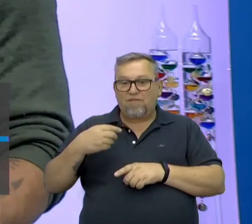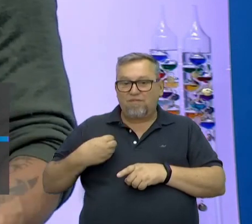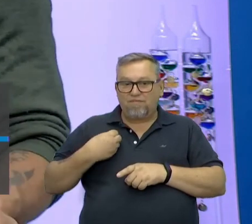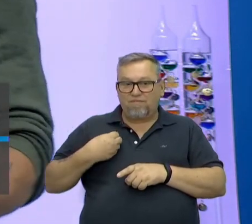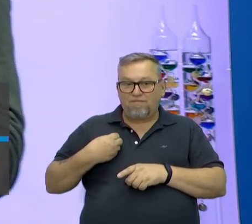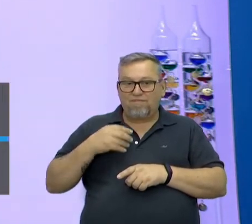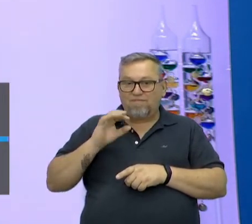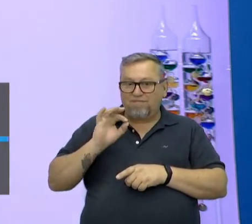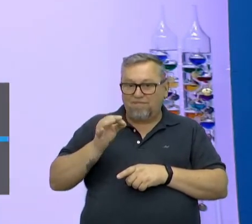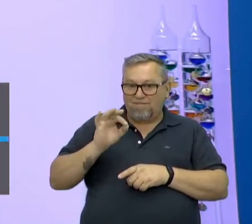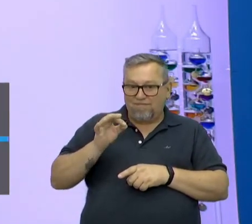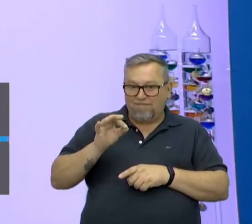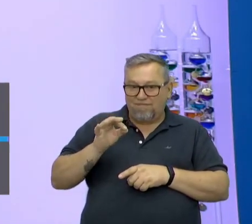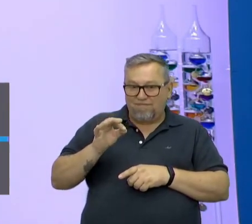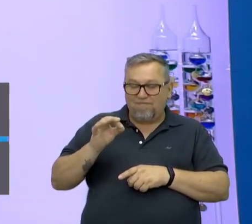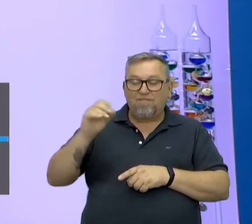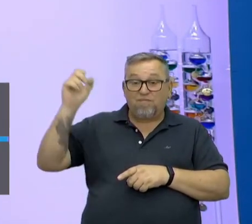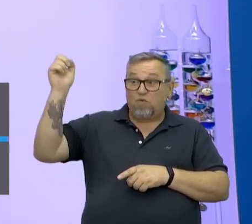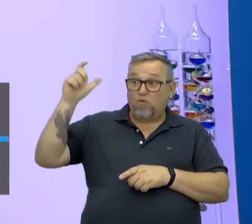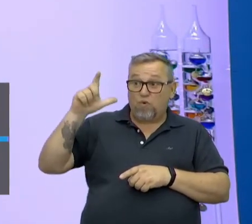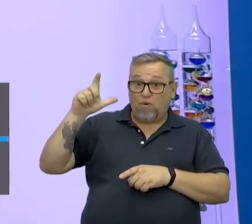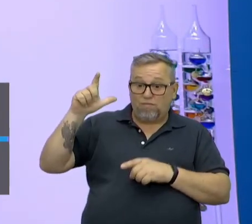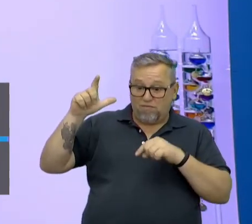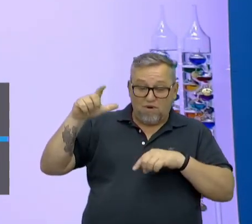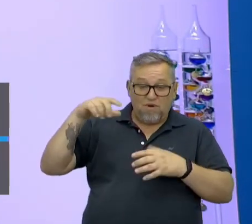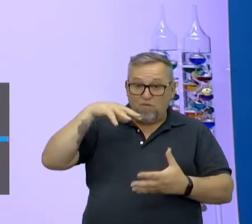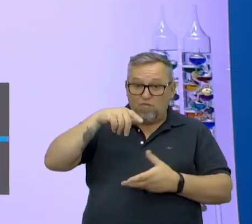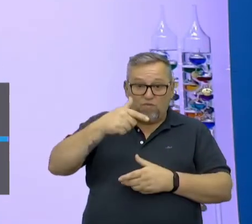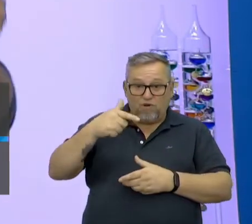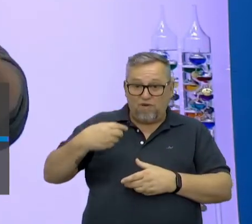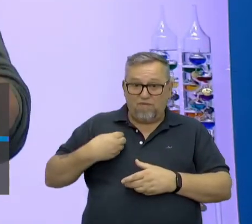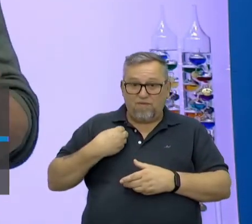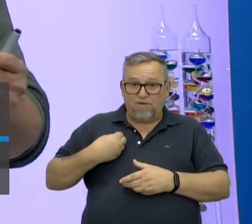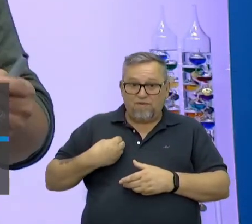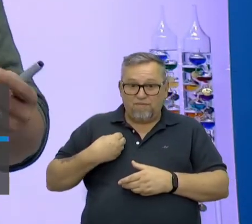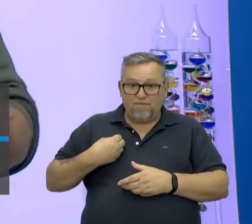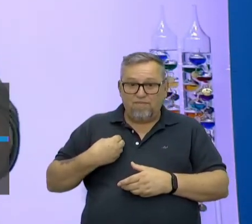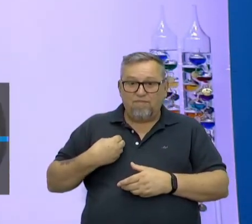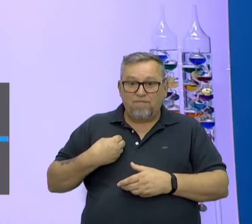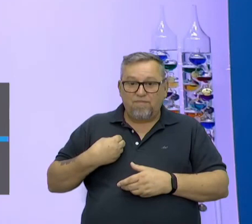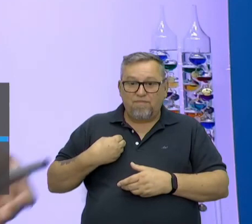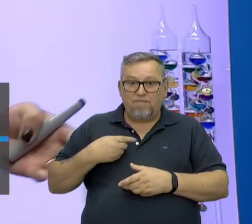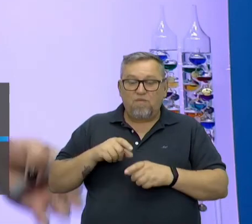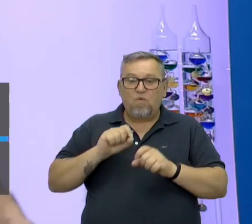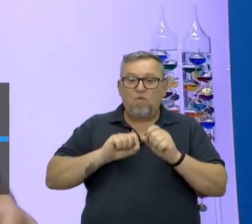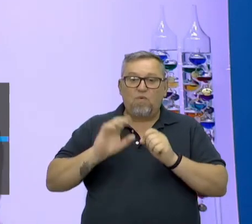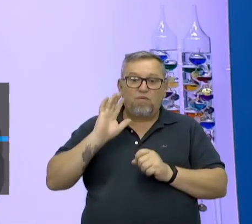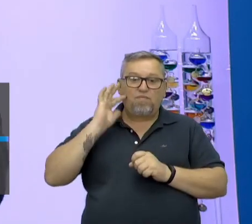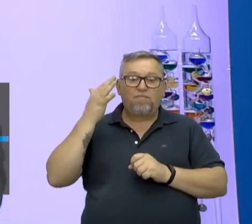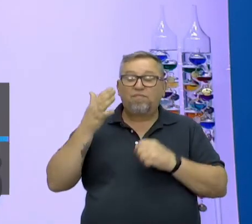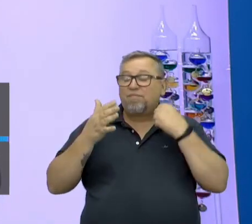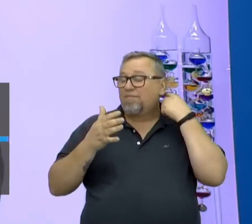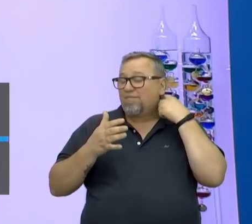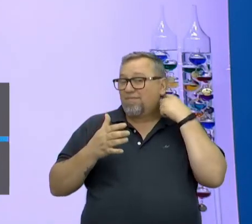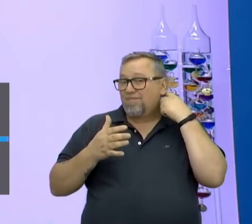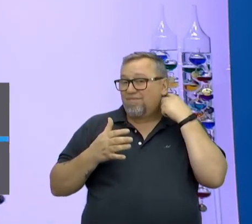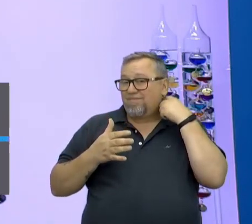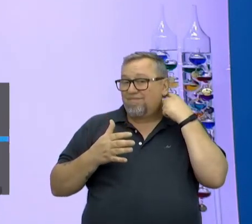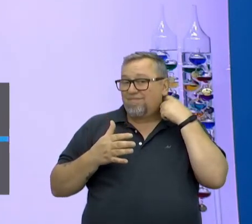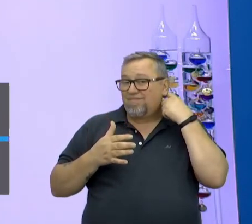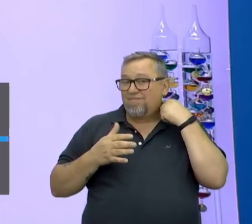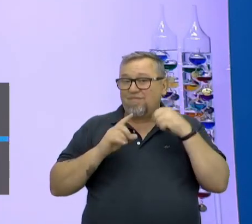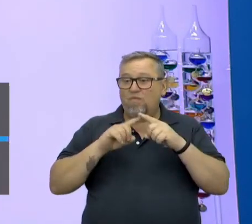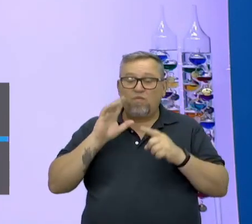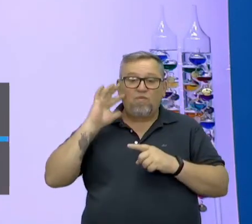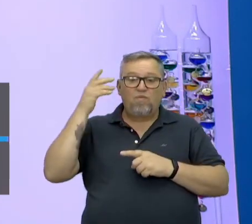Gibalina? Se não é a radiação solar, não tem vida. E aí, o que acontece? Como que isso acontece nas